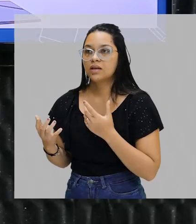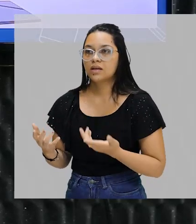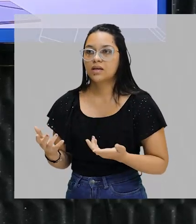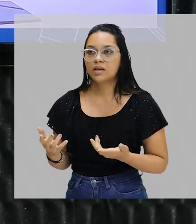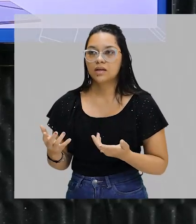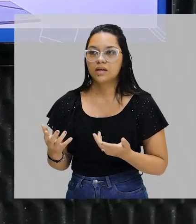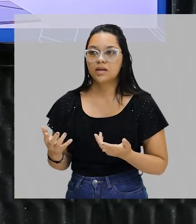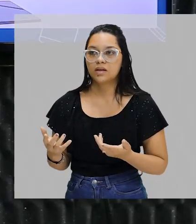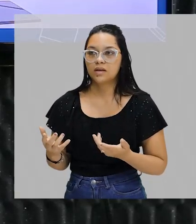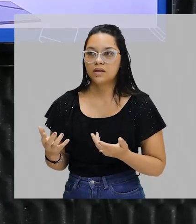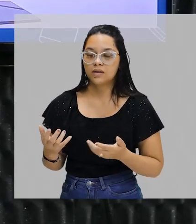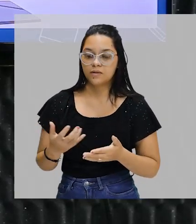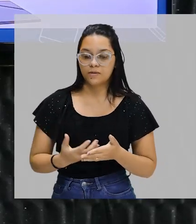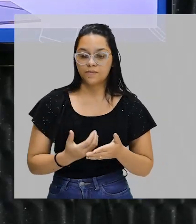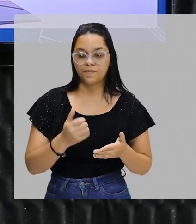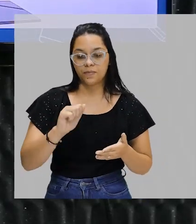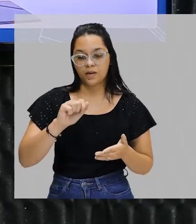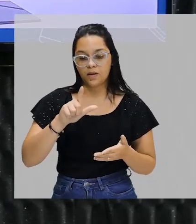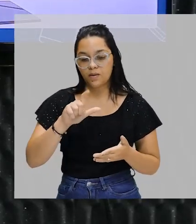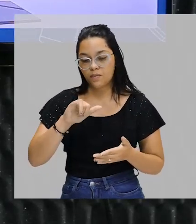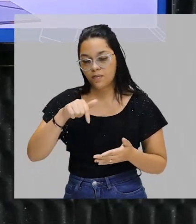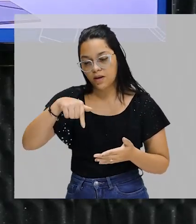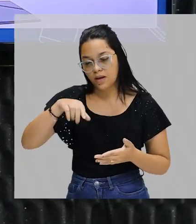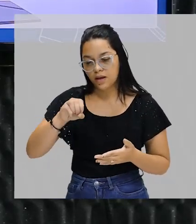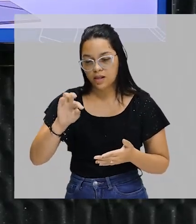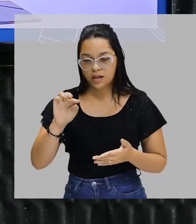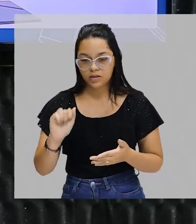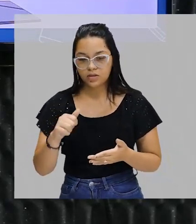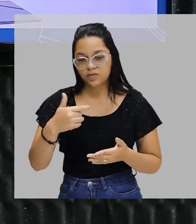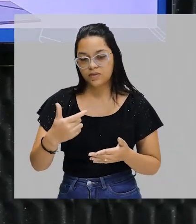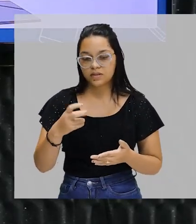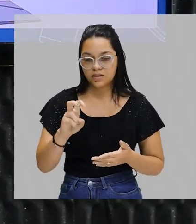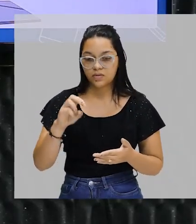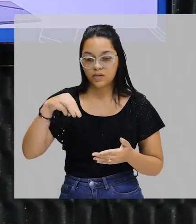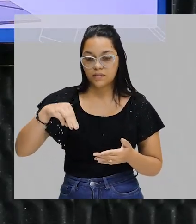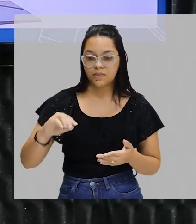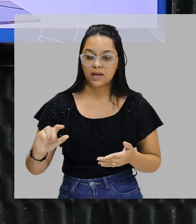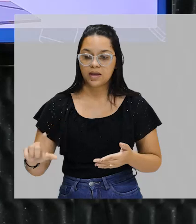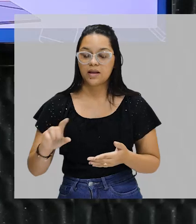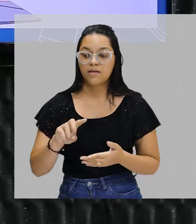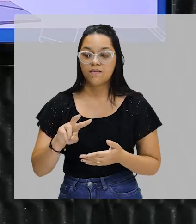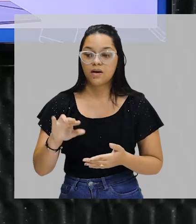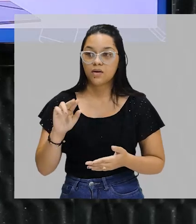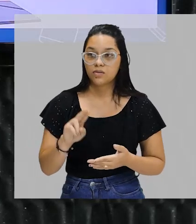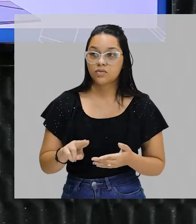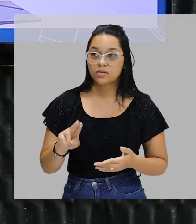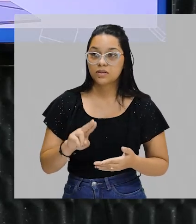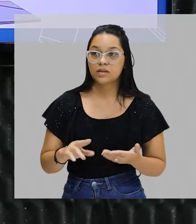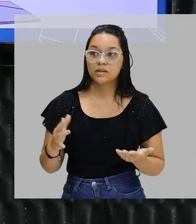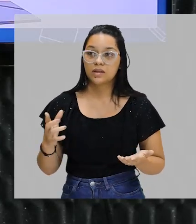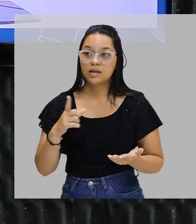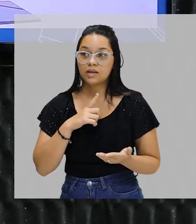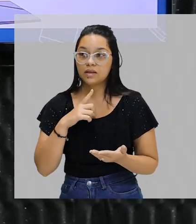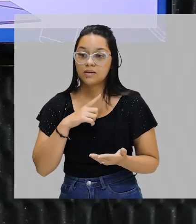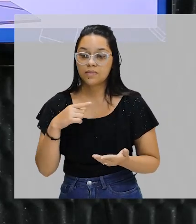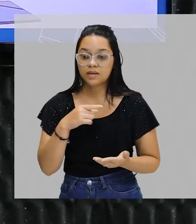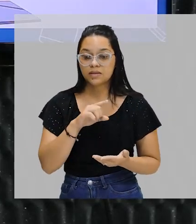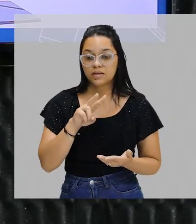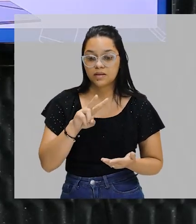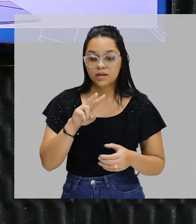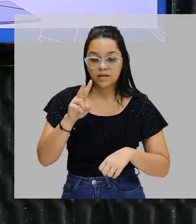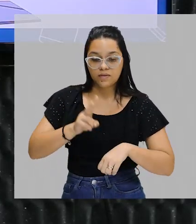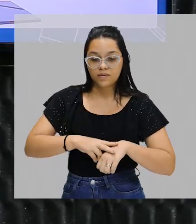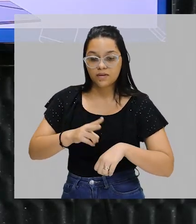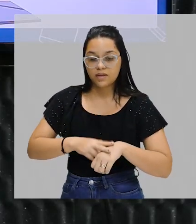vamos coletar uma alíquota de 25 ml. Vamos utilizar a pipeta, a gente vai transferir para essa vidraria,